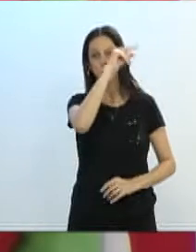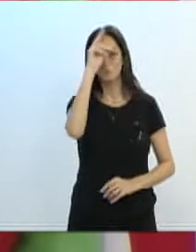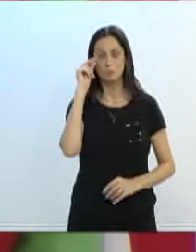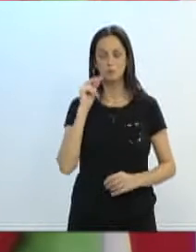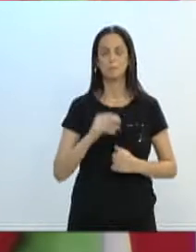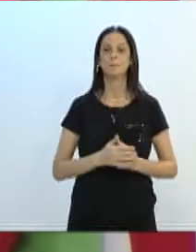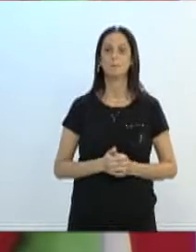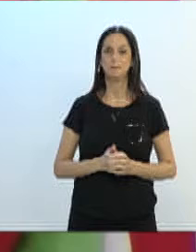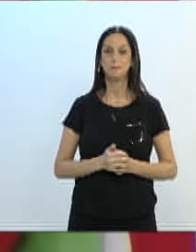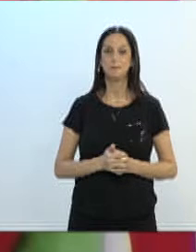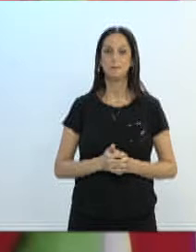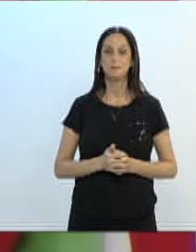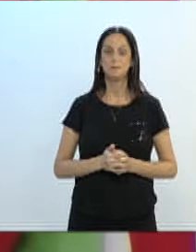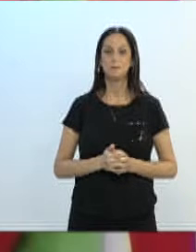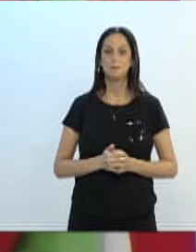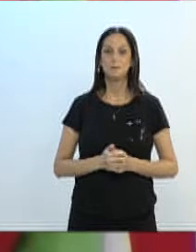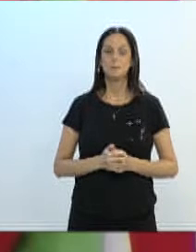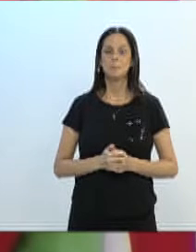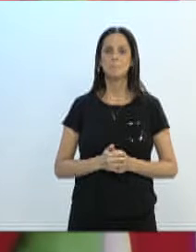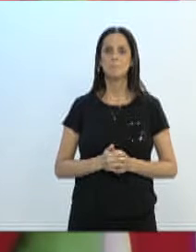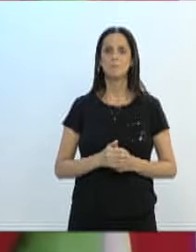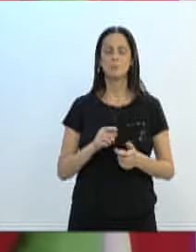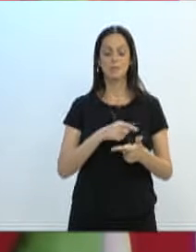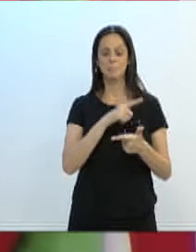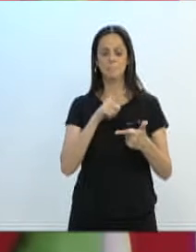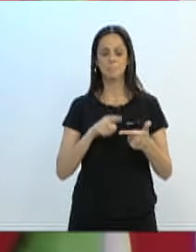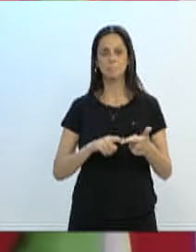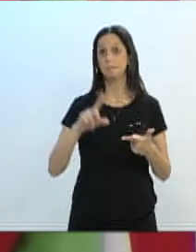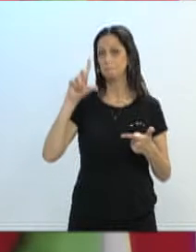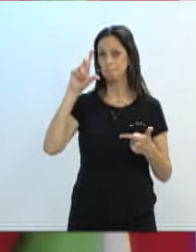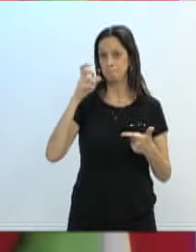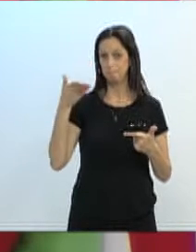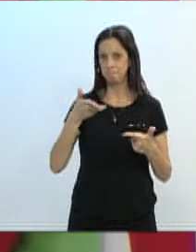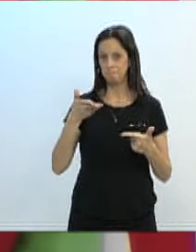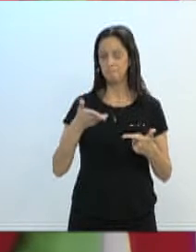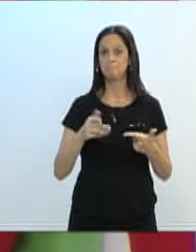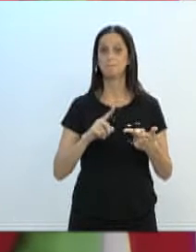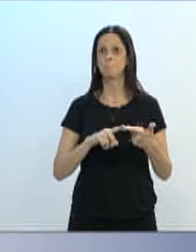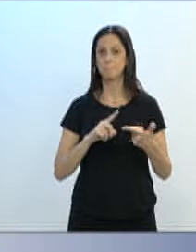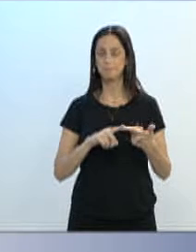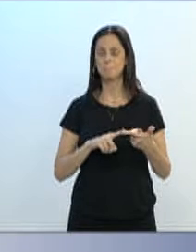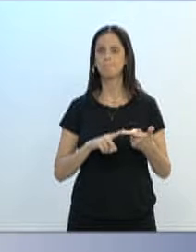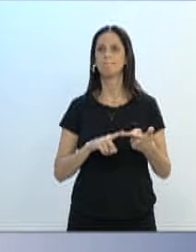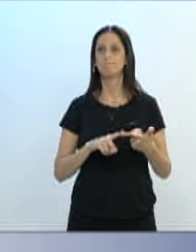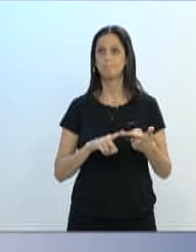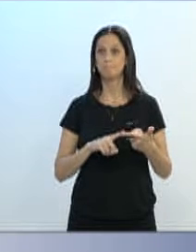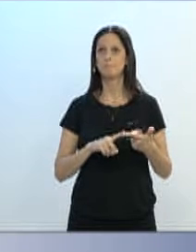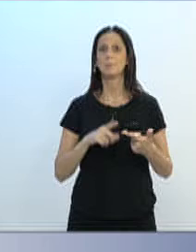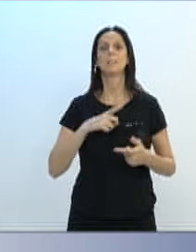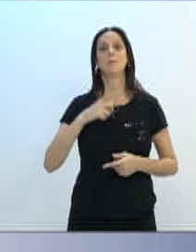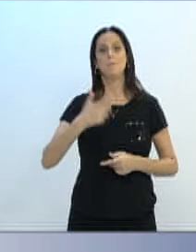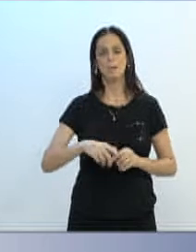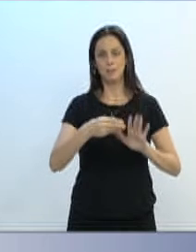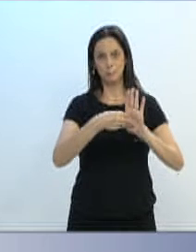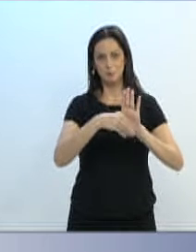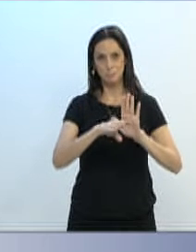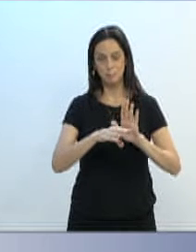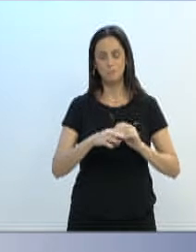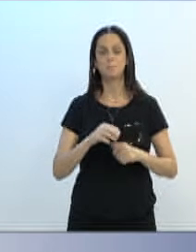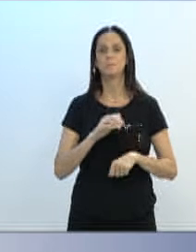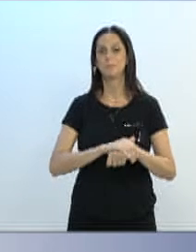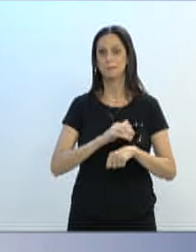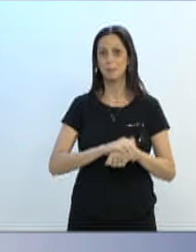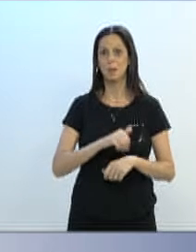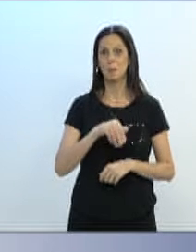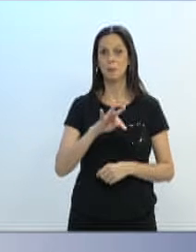também. Quero passar para a próxima foto. Nós temos um problema, mais uma indicação que a gente está fazendo, na verdade um